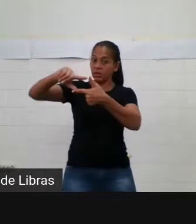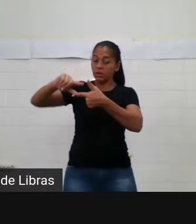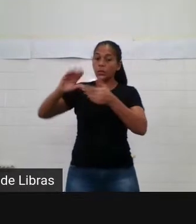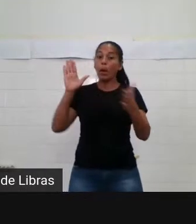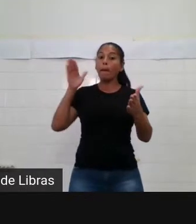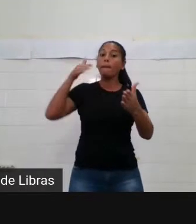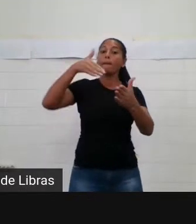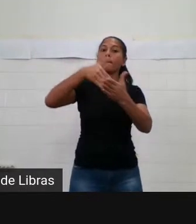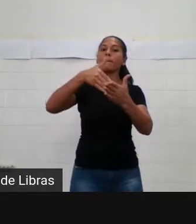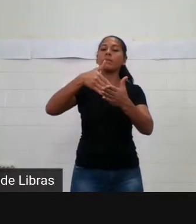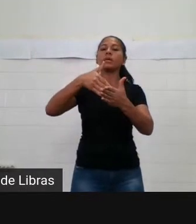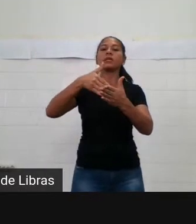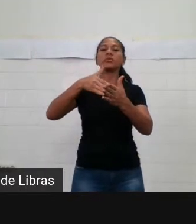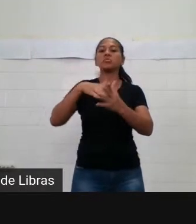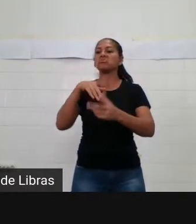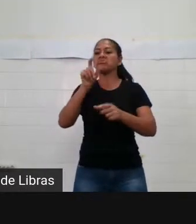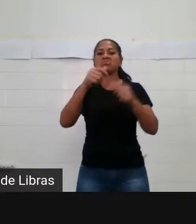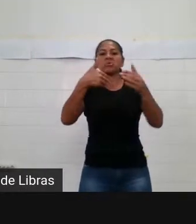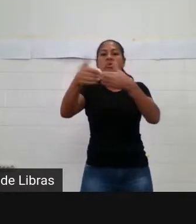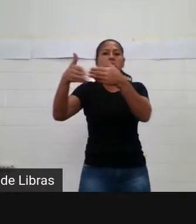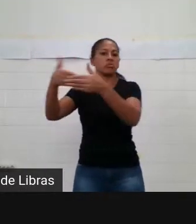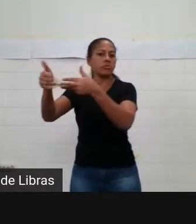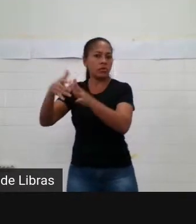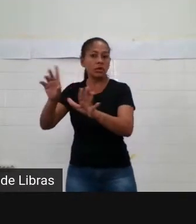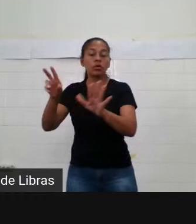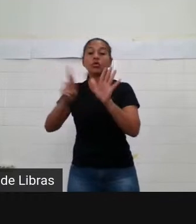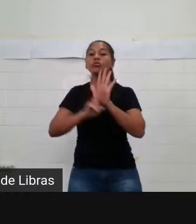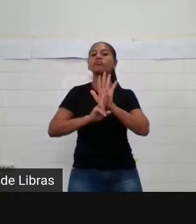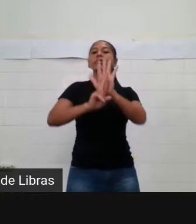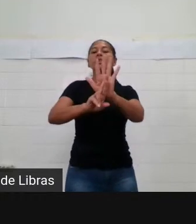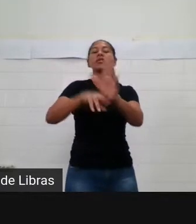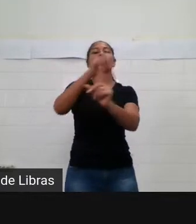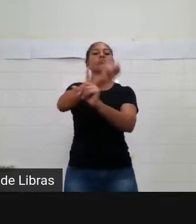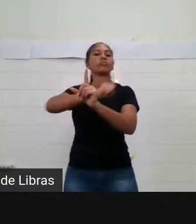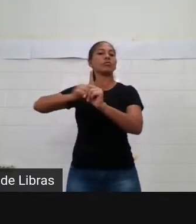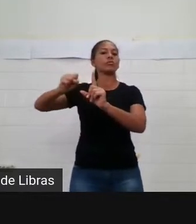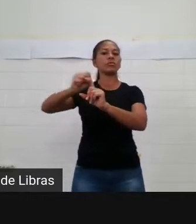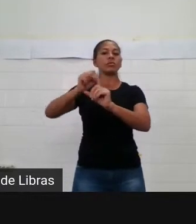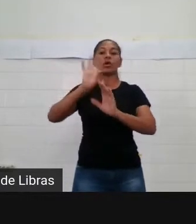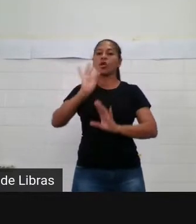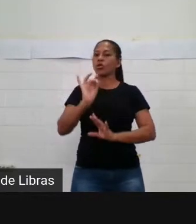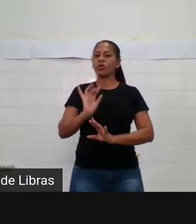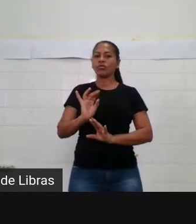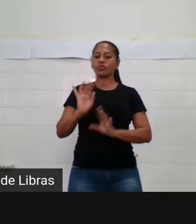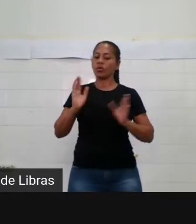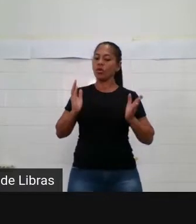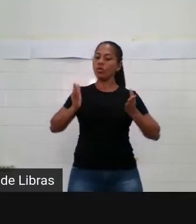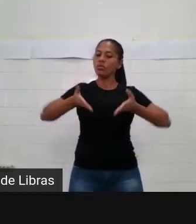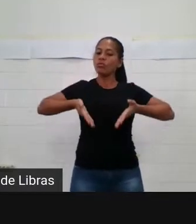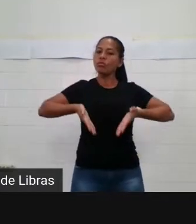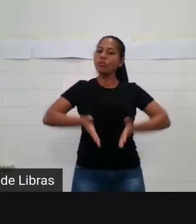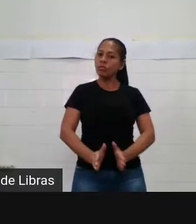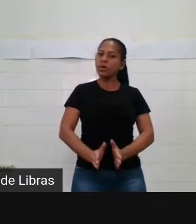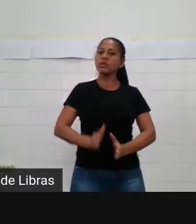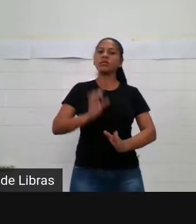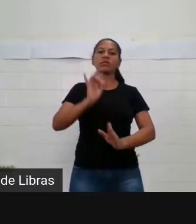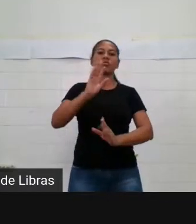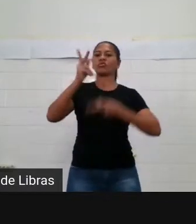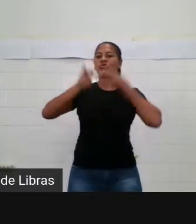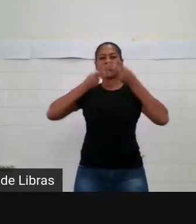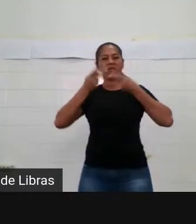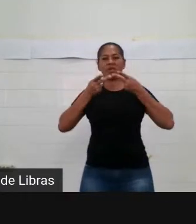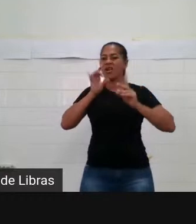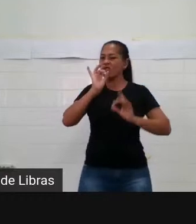tradição muito aquém daquilo que nós representamos socialmente, nós não nascemos para falar. Nós não nascemos sequer para